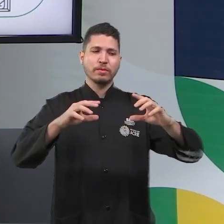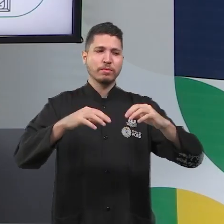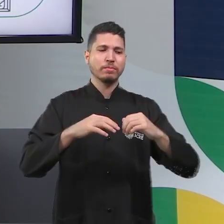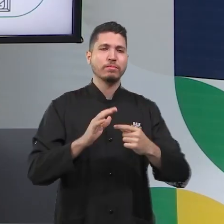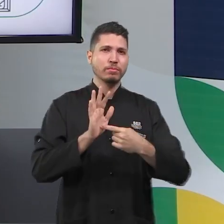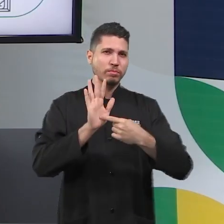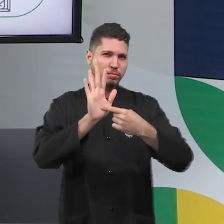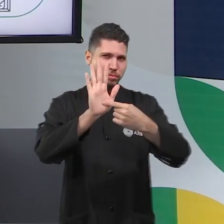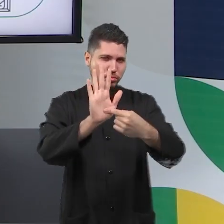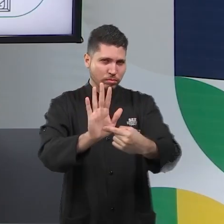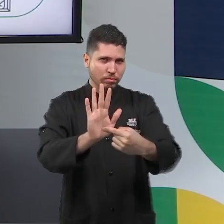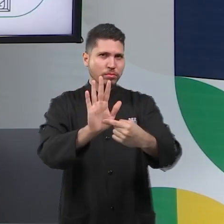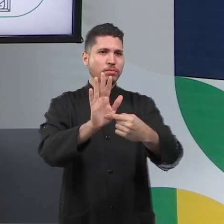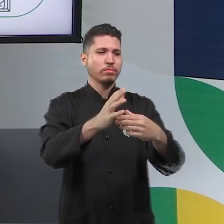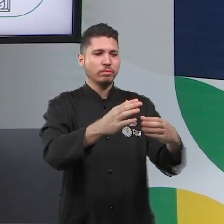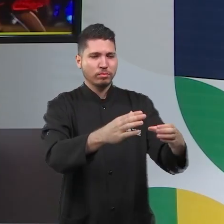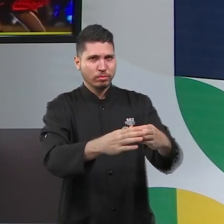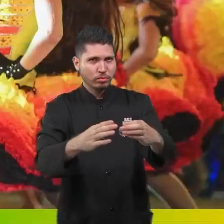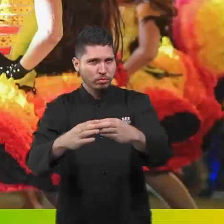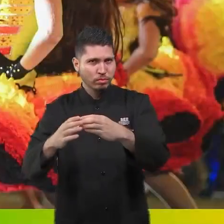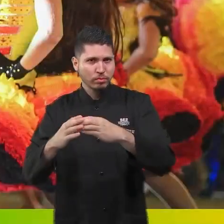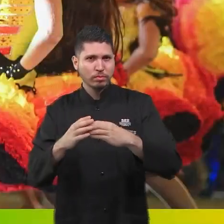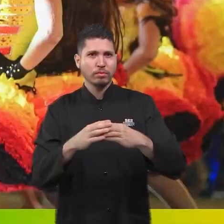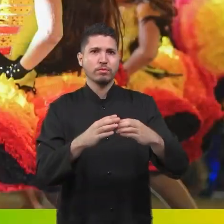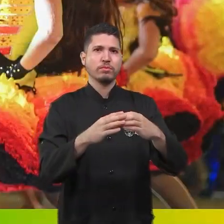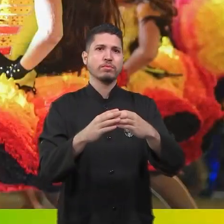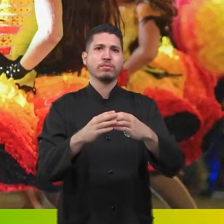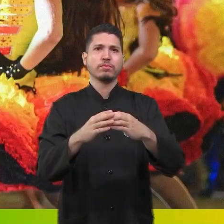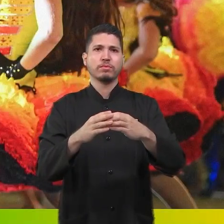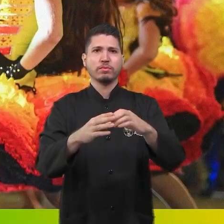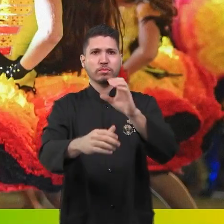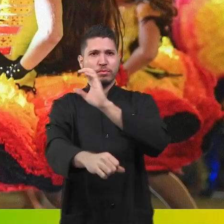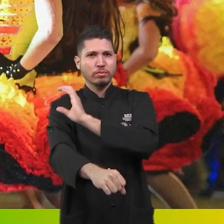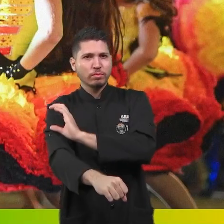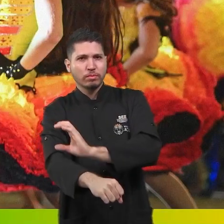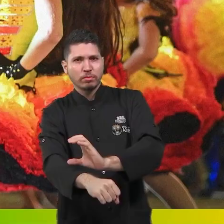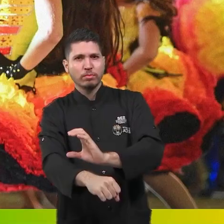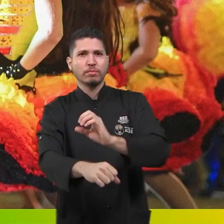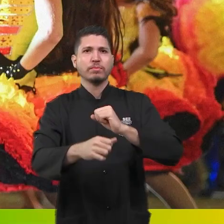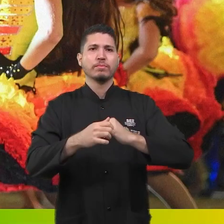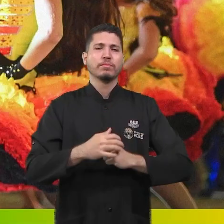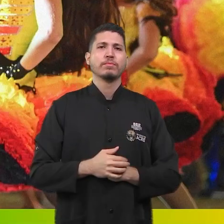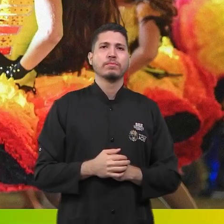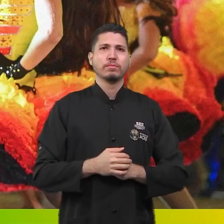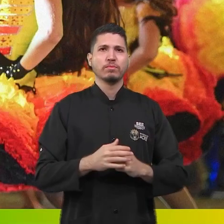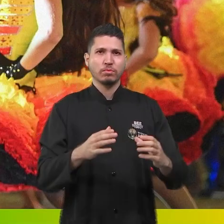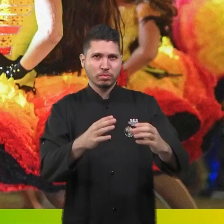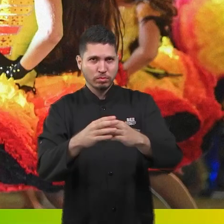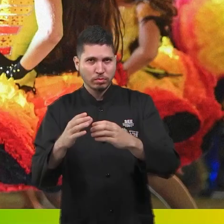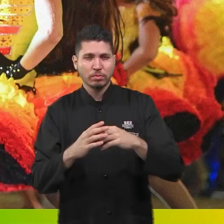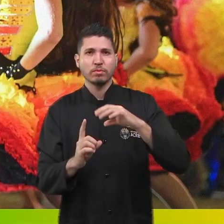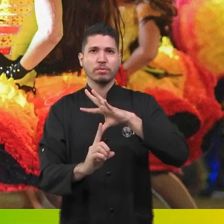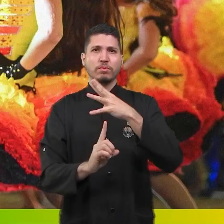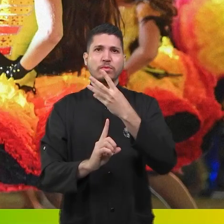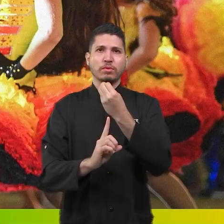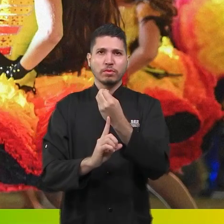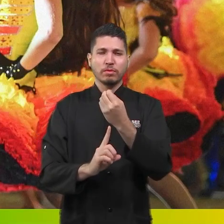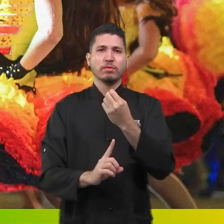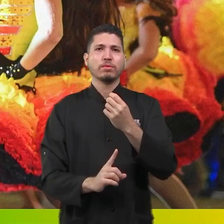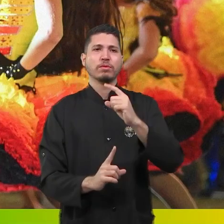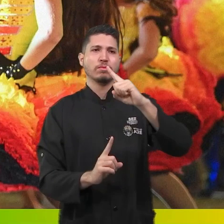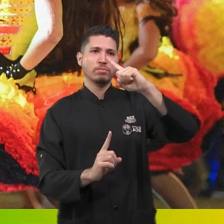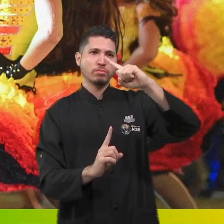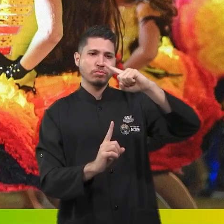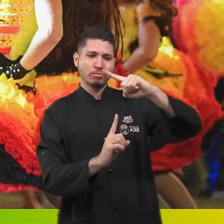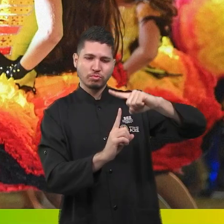o nosso conhecimento a respeito delas. As manifestações artísticas, elas são uma forma que cada